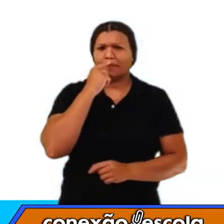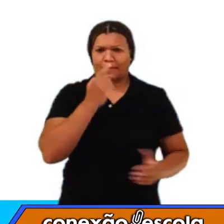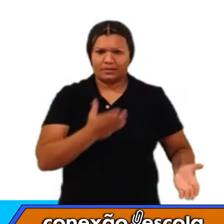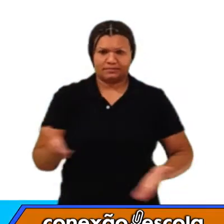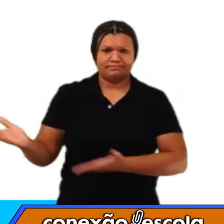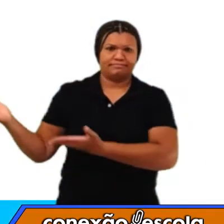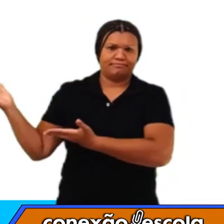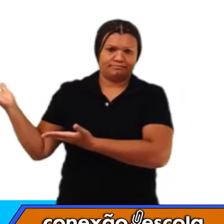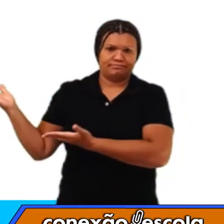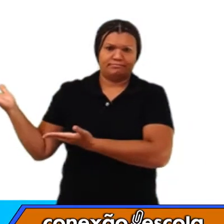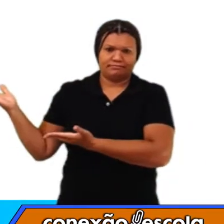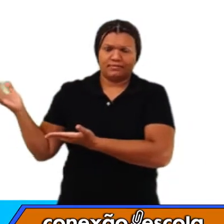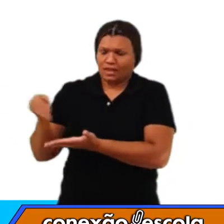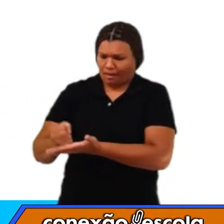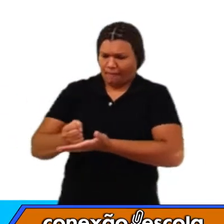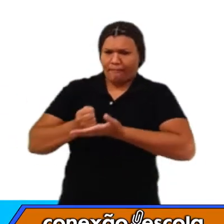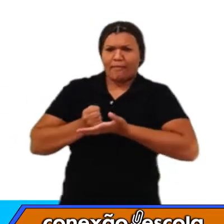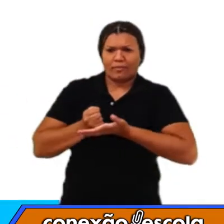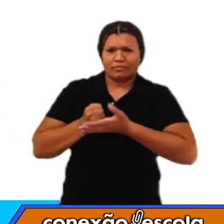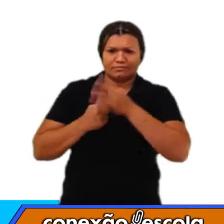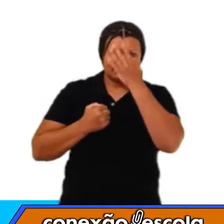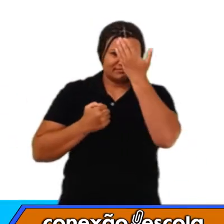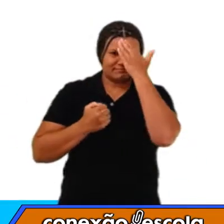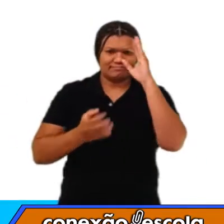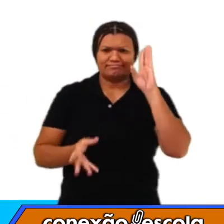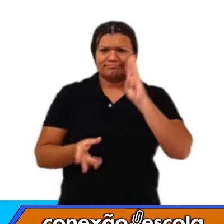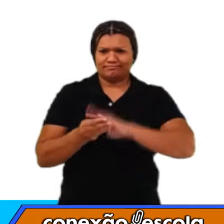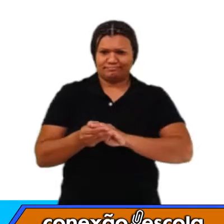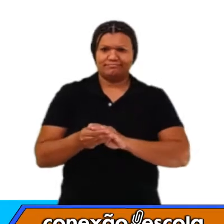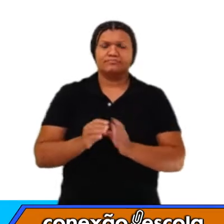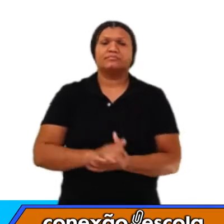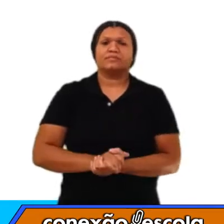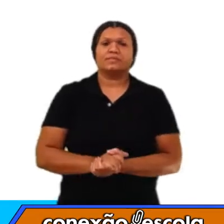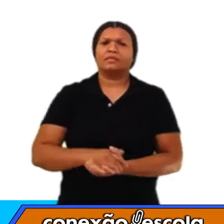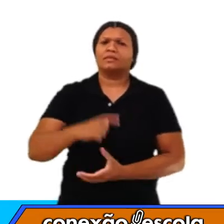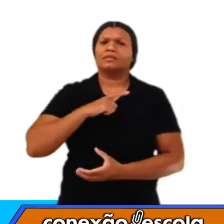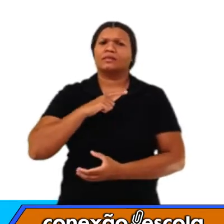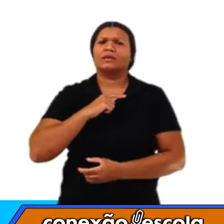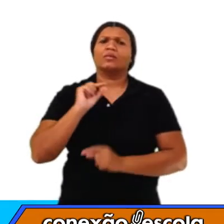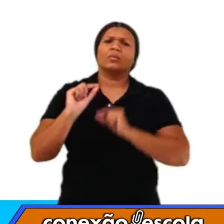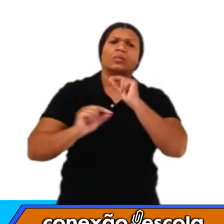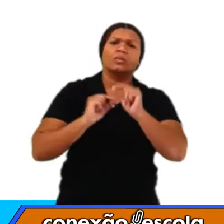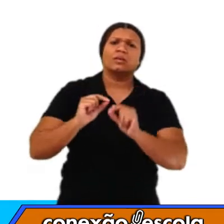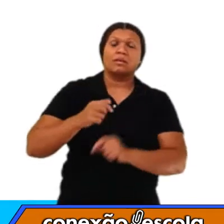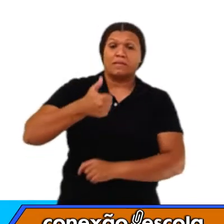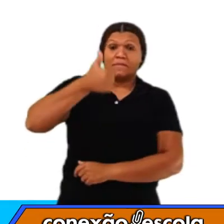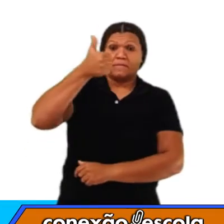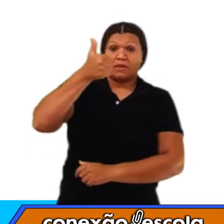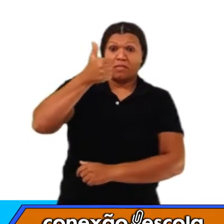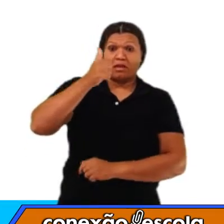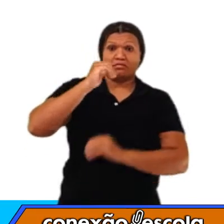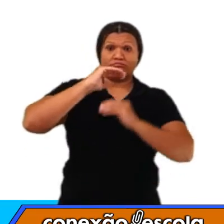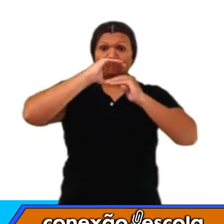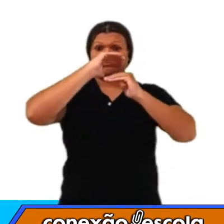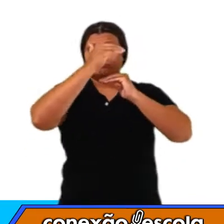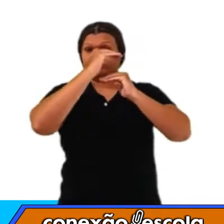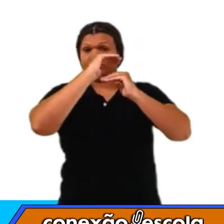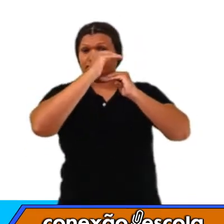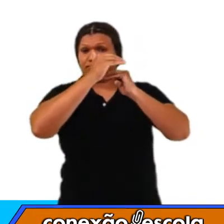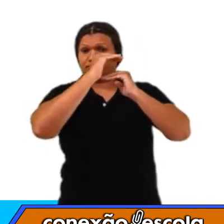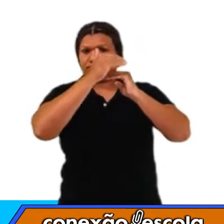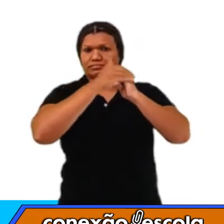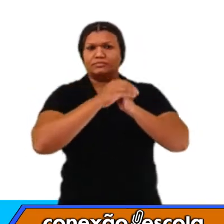nos auxiliar nesse exercício de compreensão. Nós temos uma primeira camada, que é